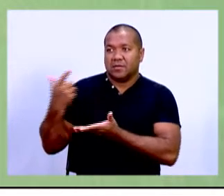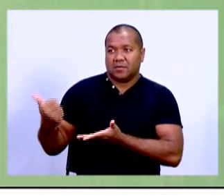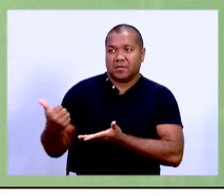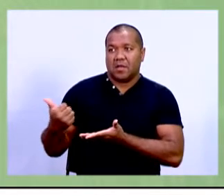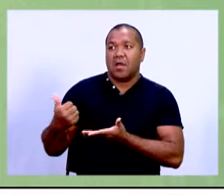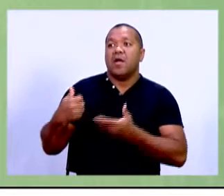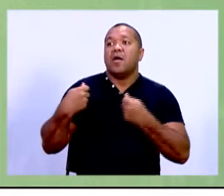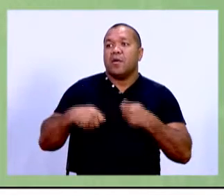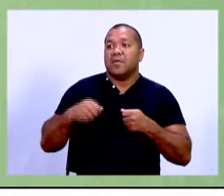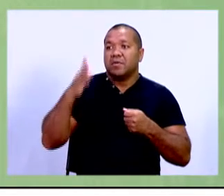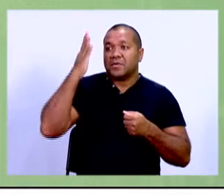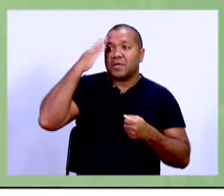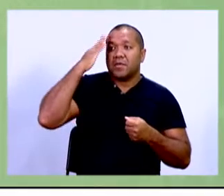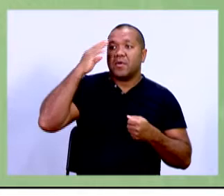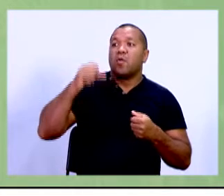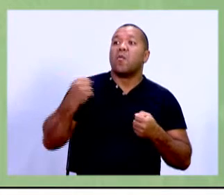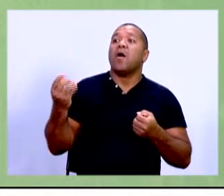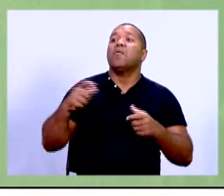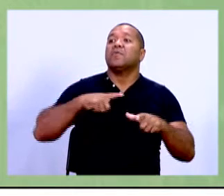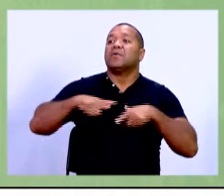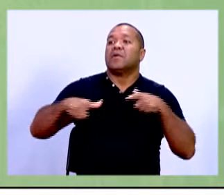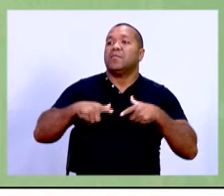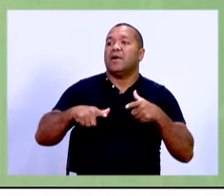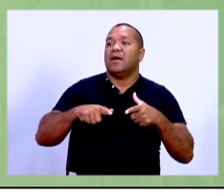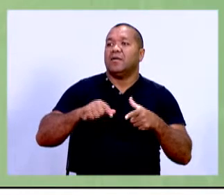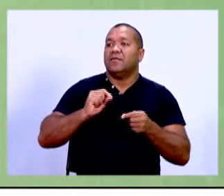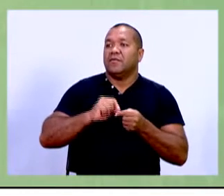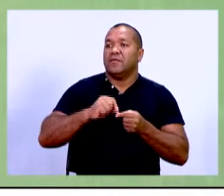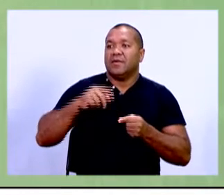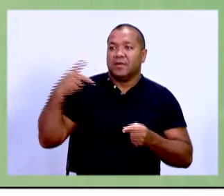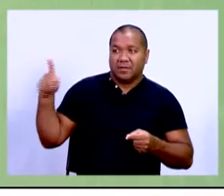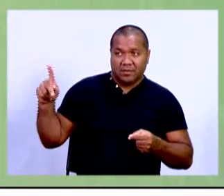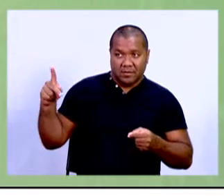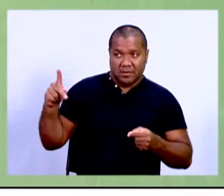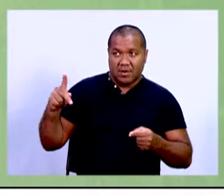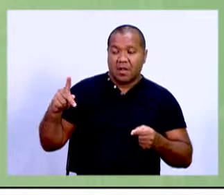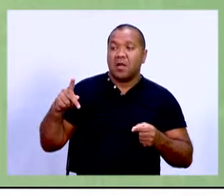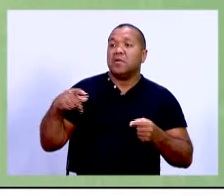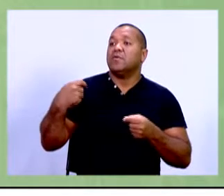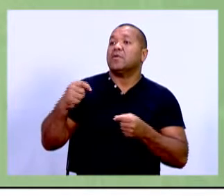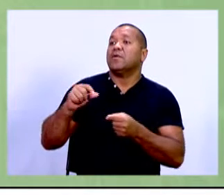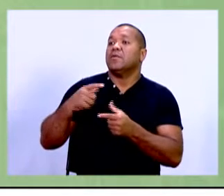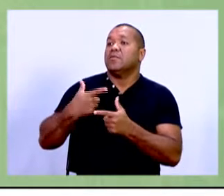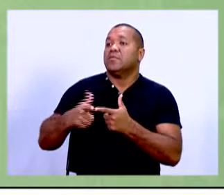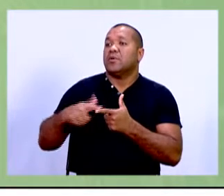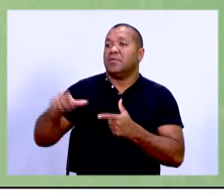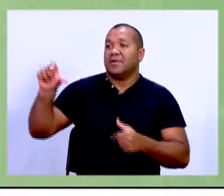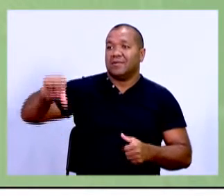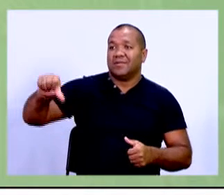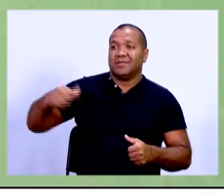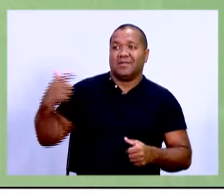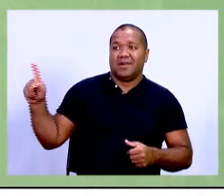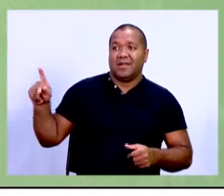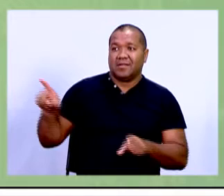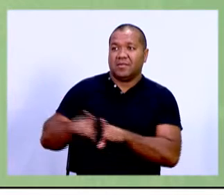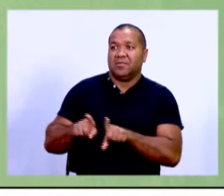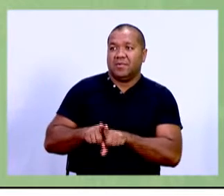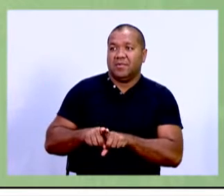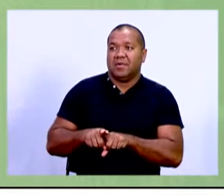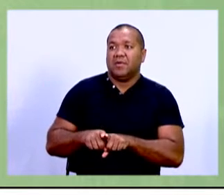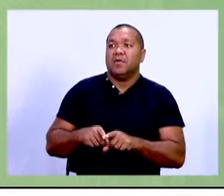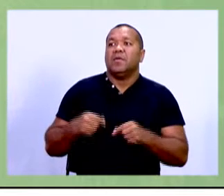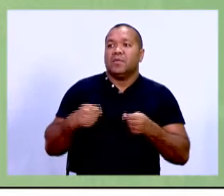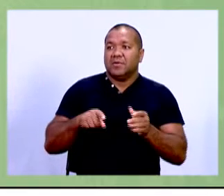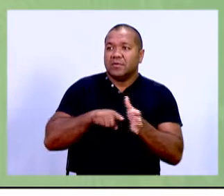foram os serviços realmente prestados e o que não foram prestados. Preciso também de uma